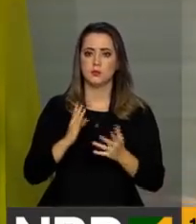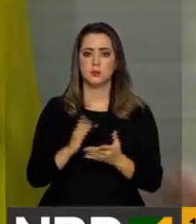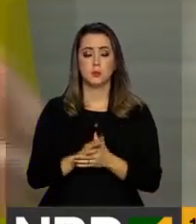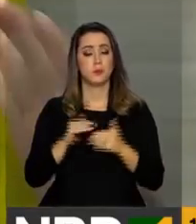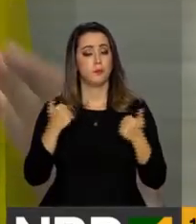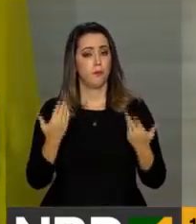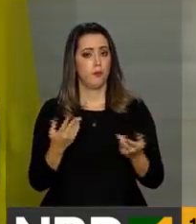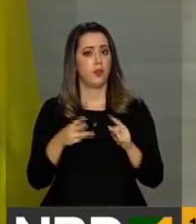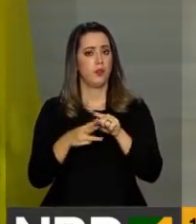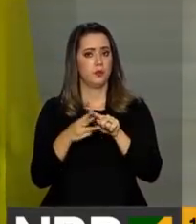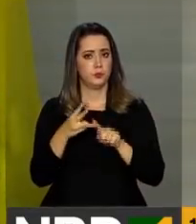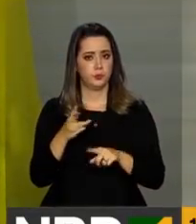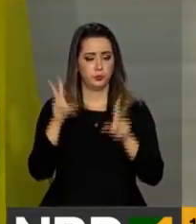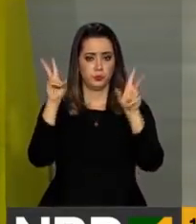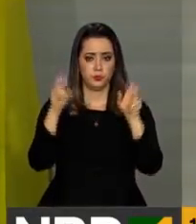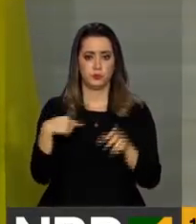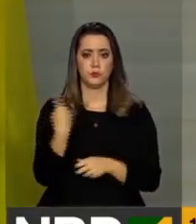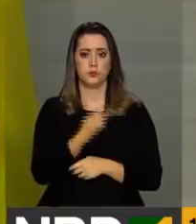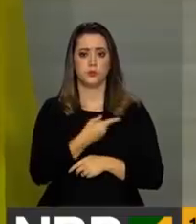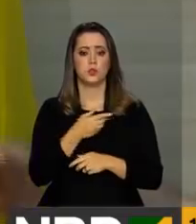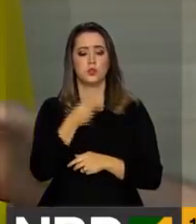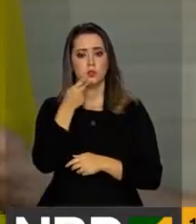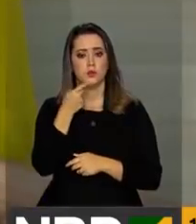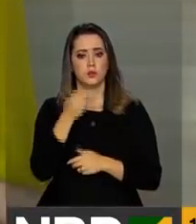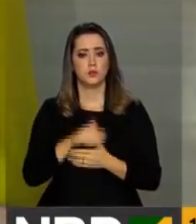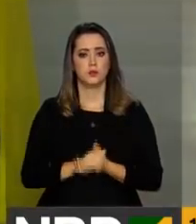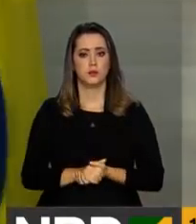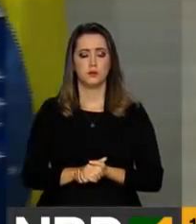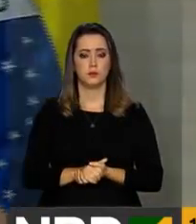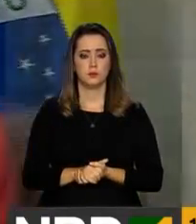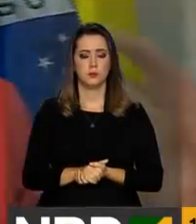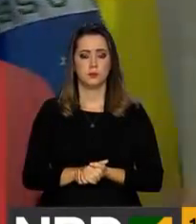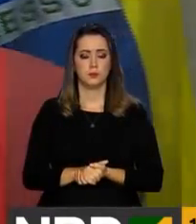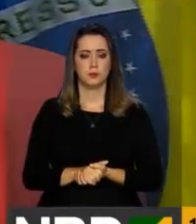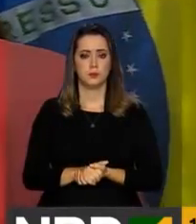corrente. São esses os três temas que nós tratamos.